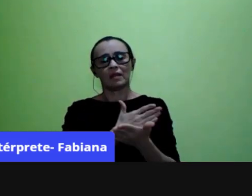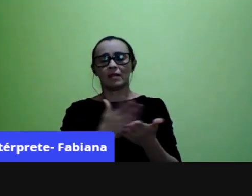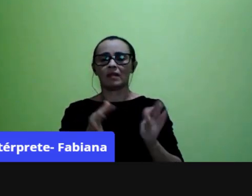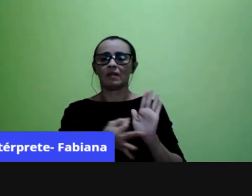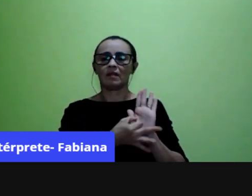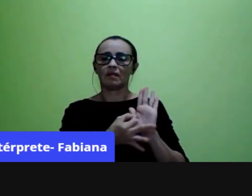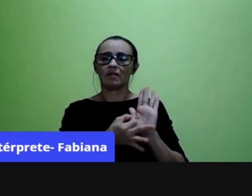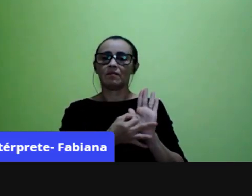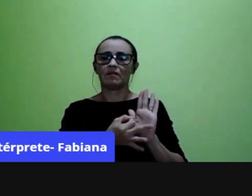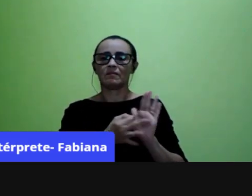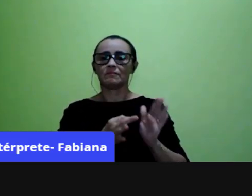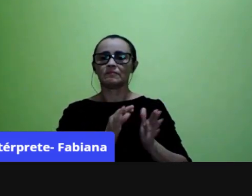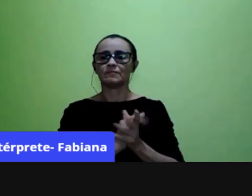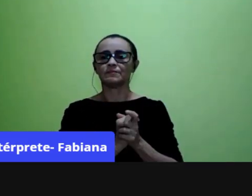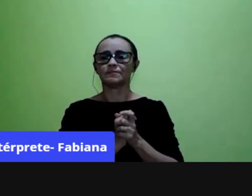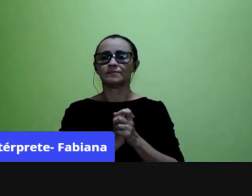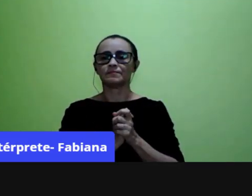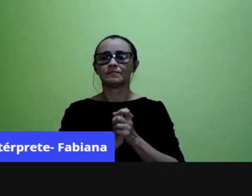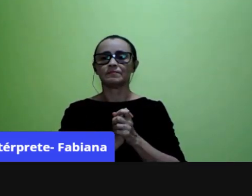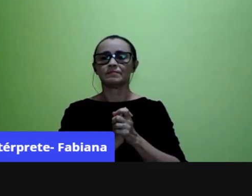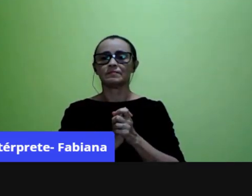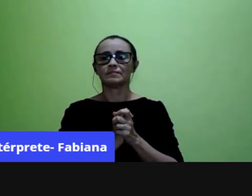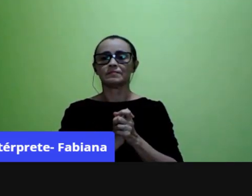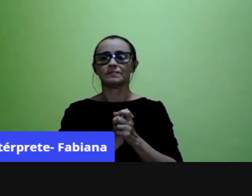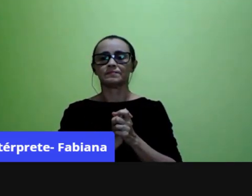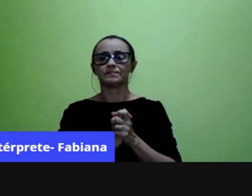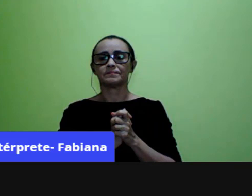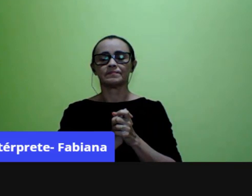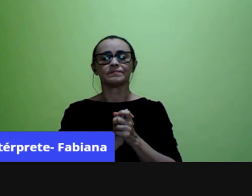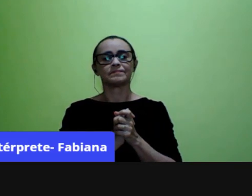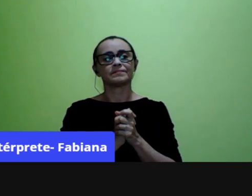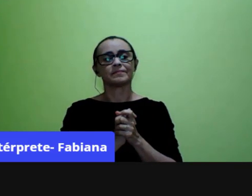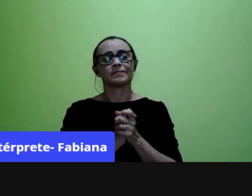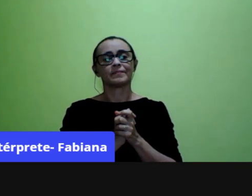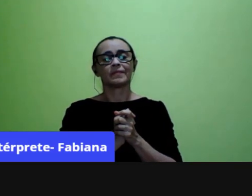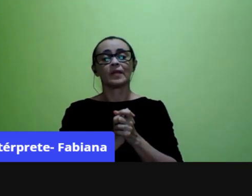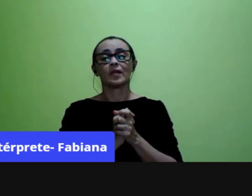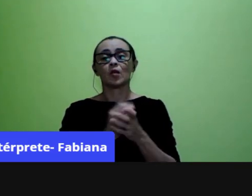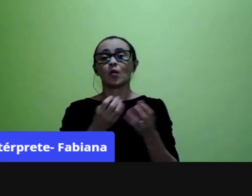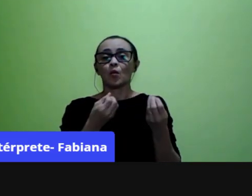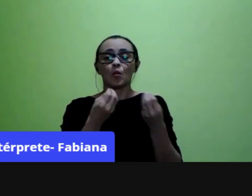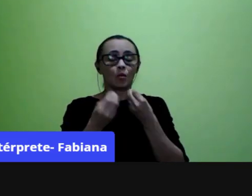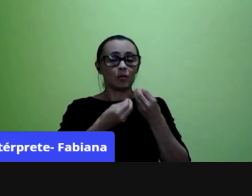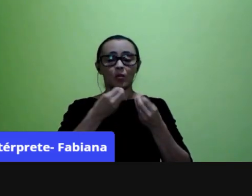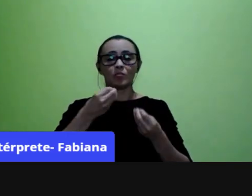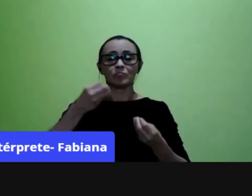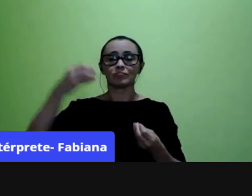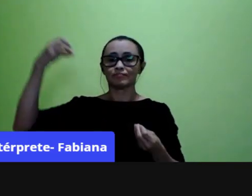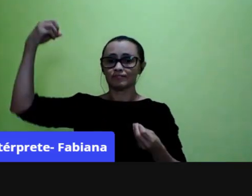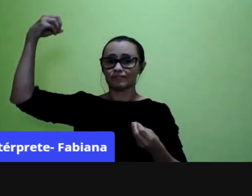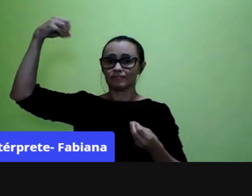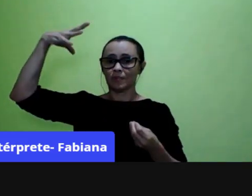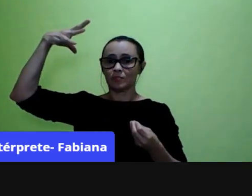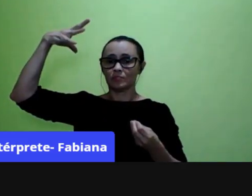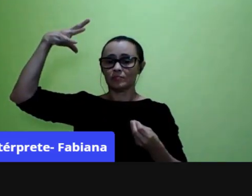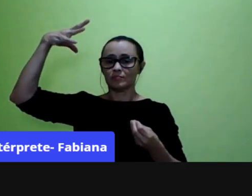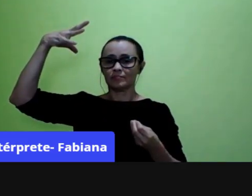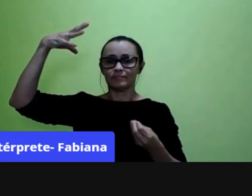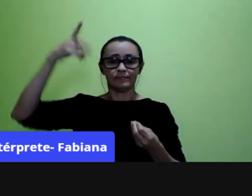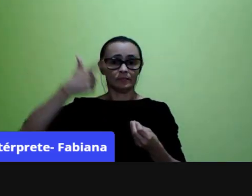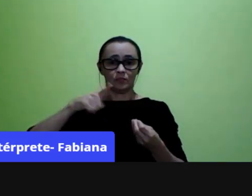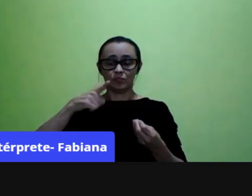vocês, certo? Agora, e a iluminação dentro dos cômodos? Como que funciona? Eu não tenho a luz solar, eu preciso